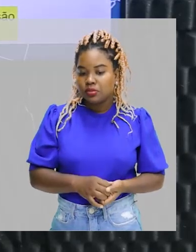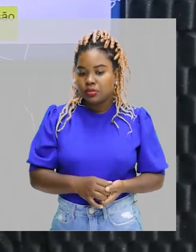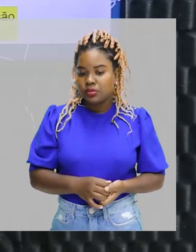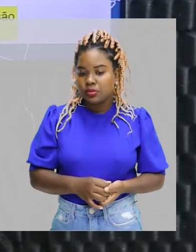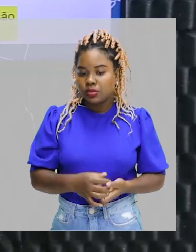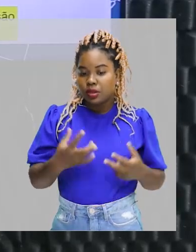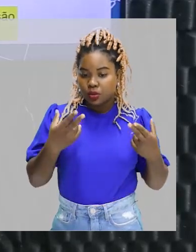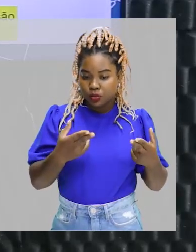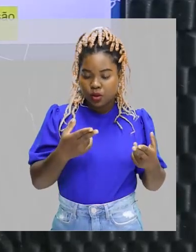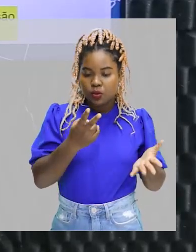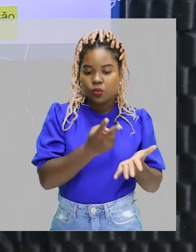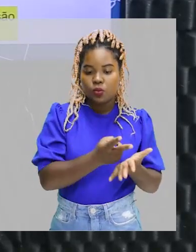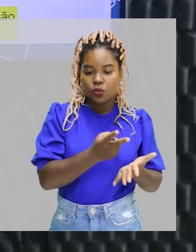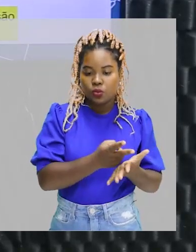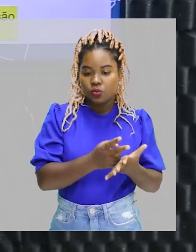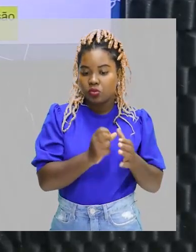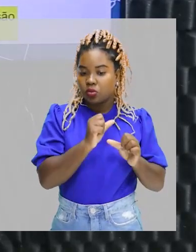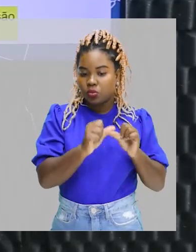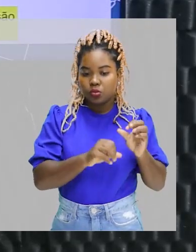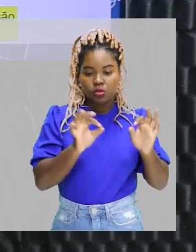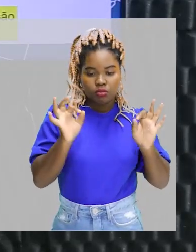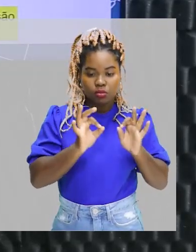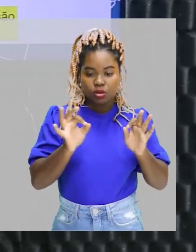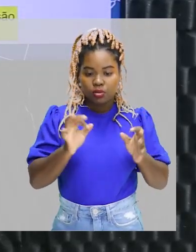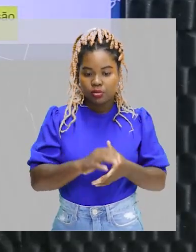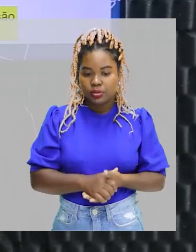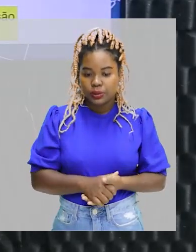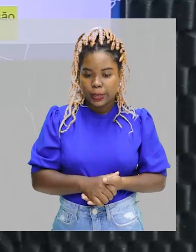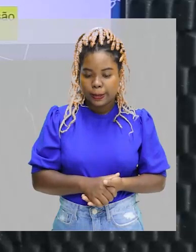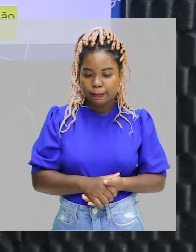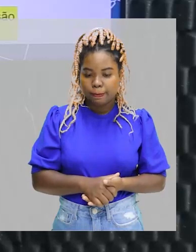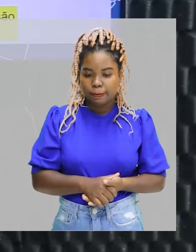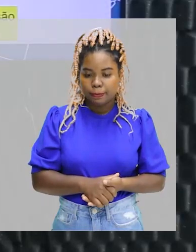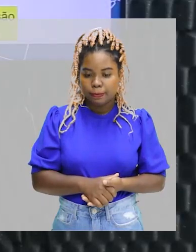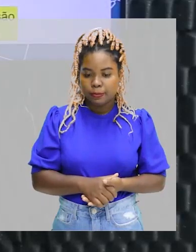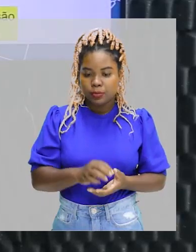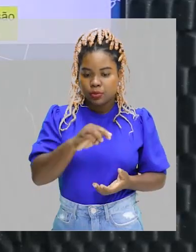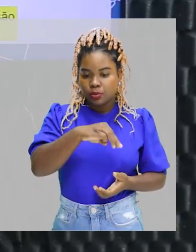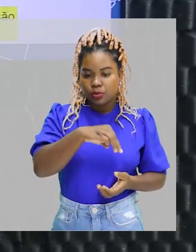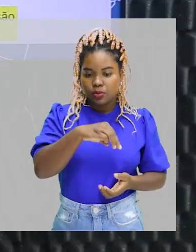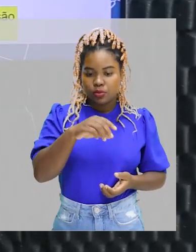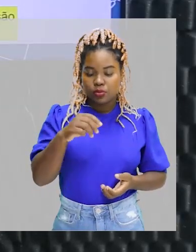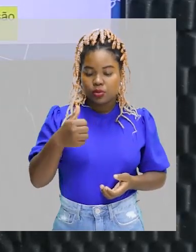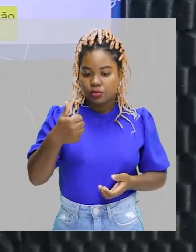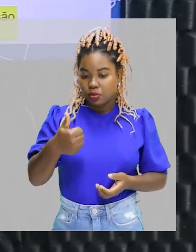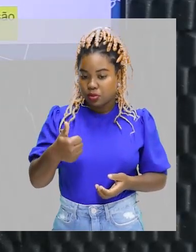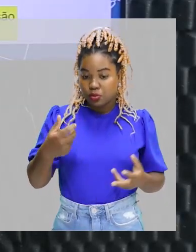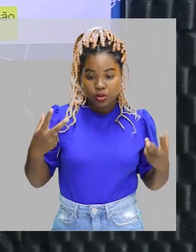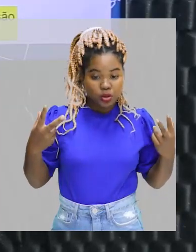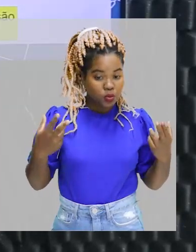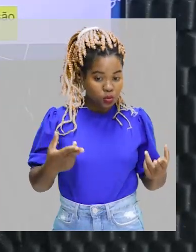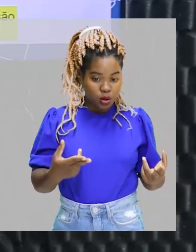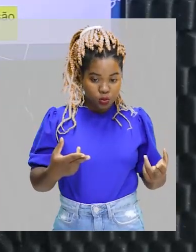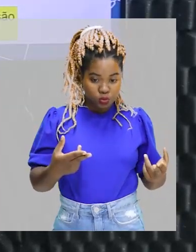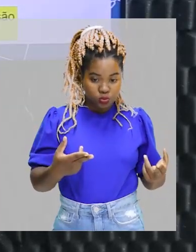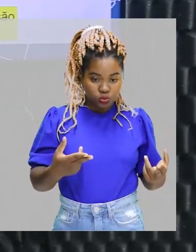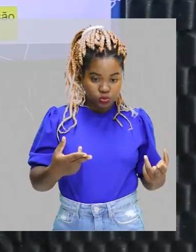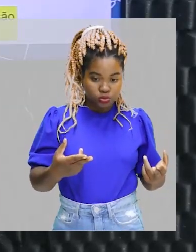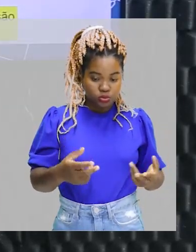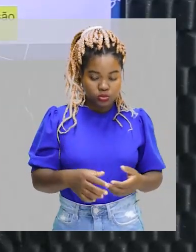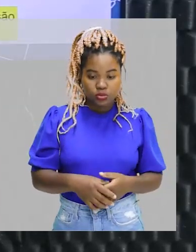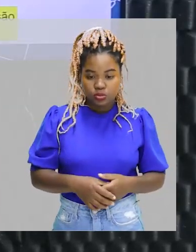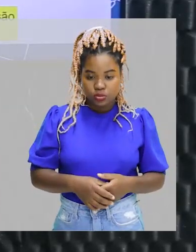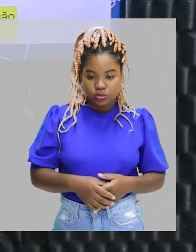permanece constante, não se altera, certo? O M1 inicial é o mesmo, numericamente, é o